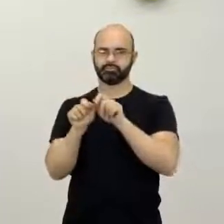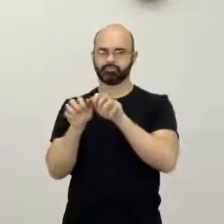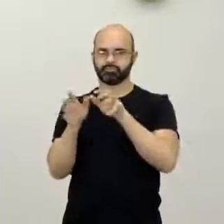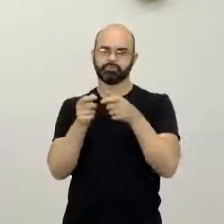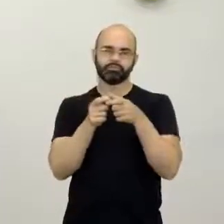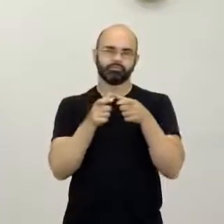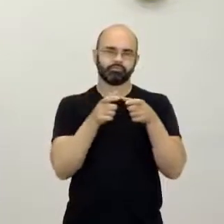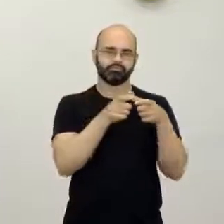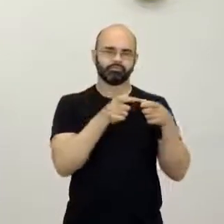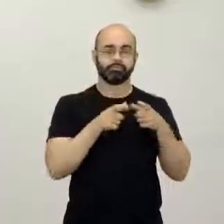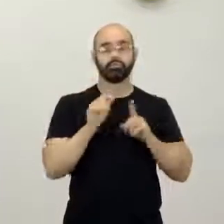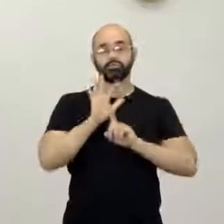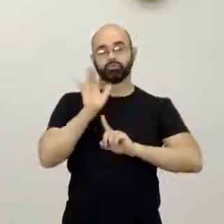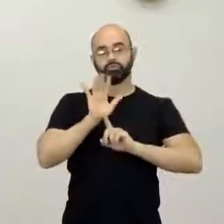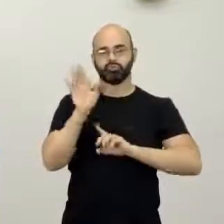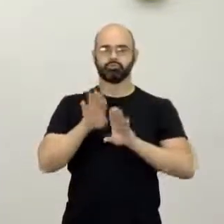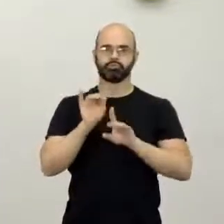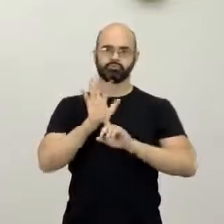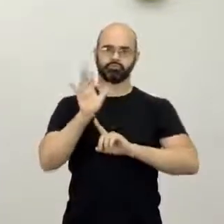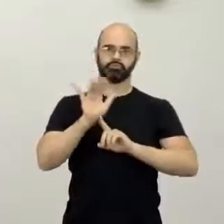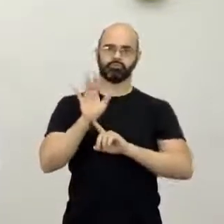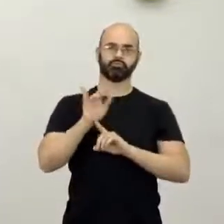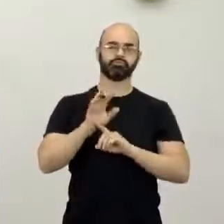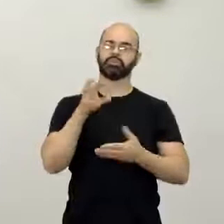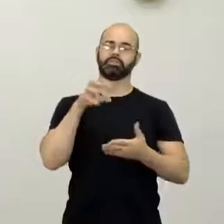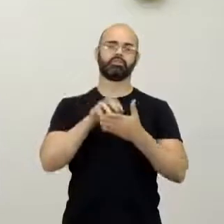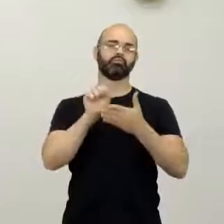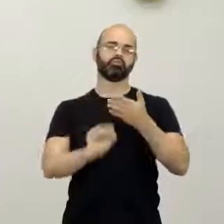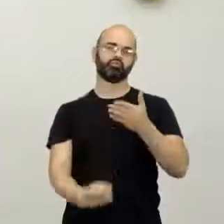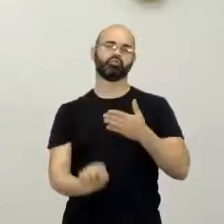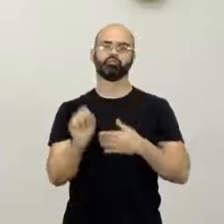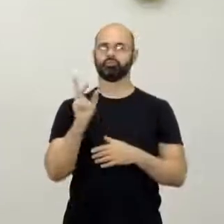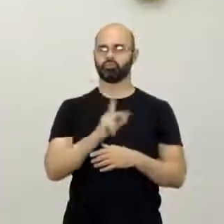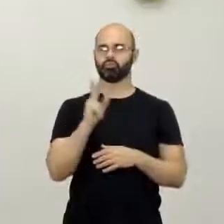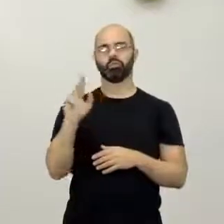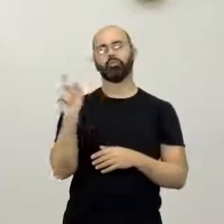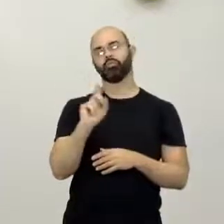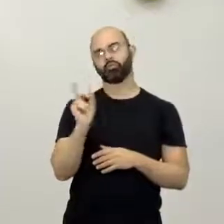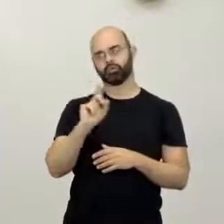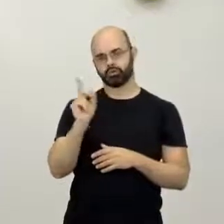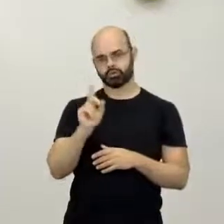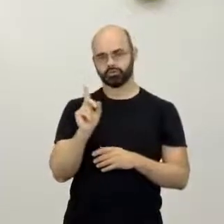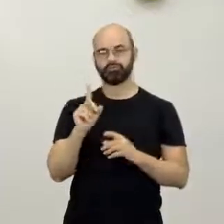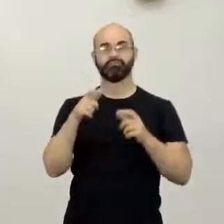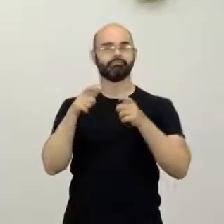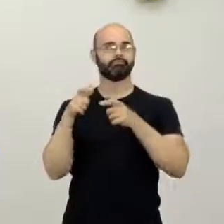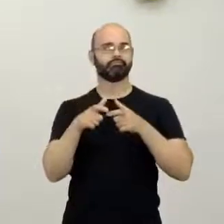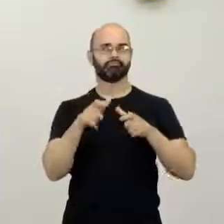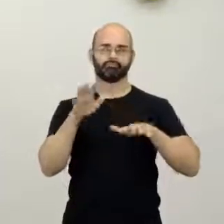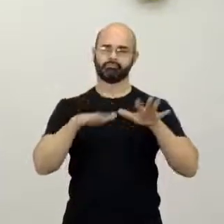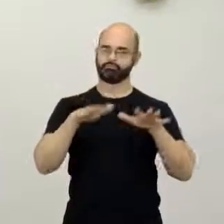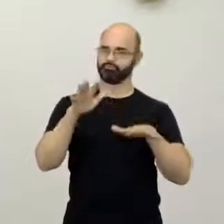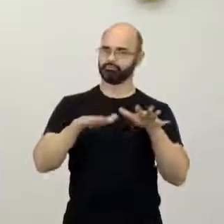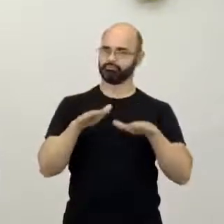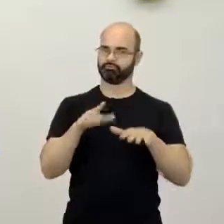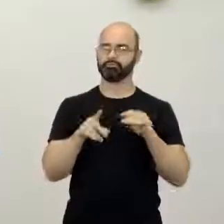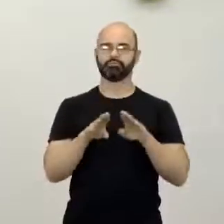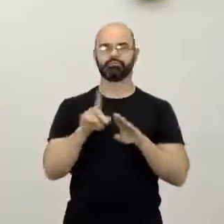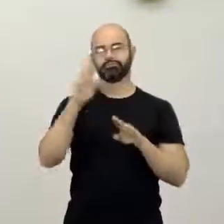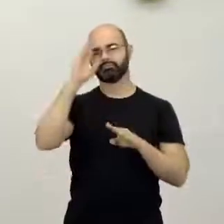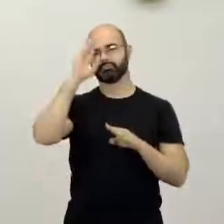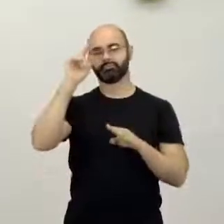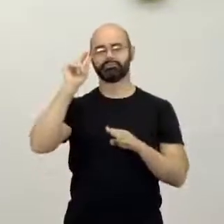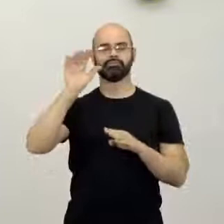de indústrias, não tanto como a região centro-sul, por exemplo, né? Depende aí da localização, principalmente na